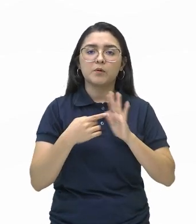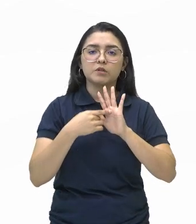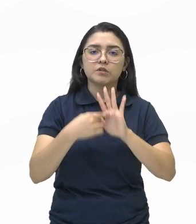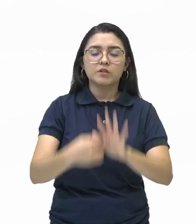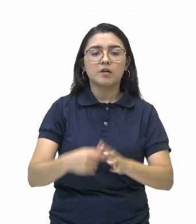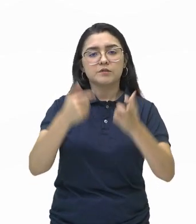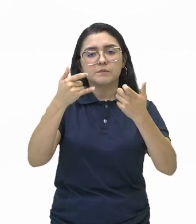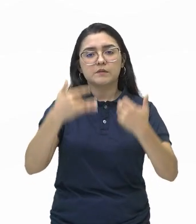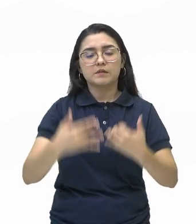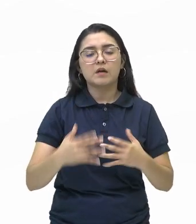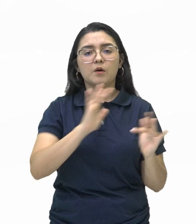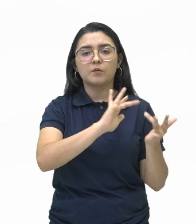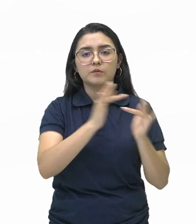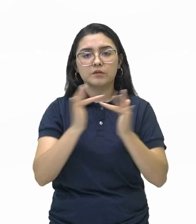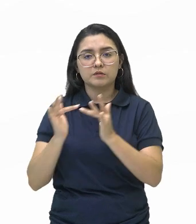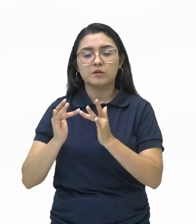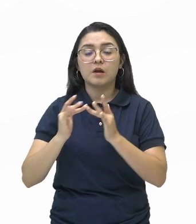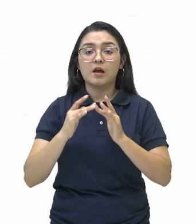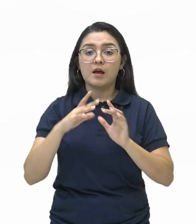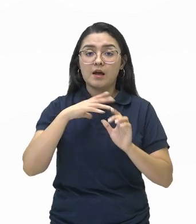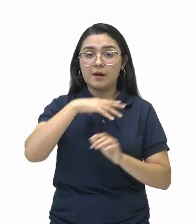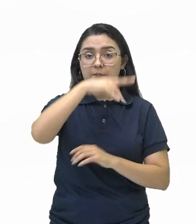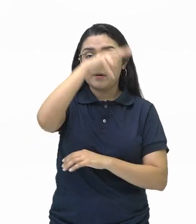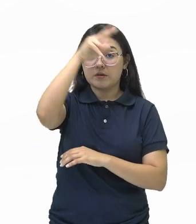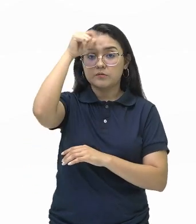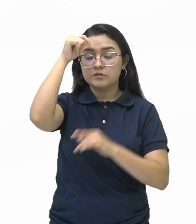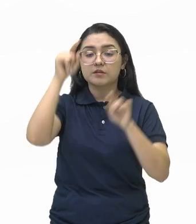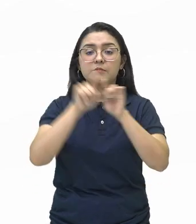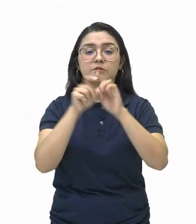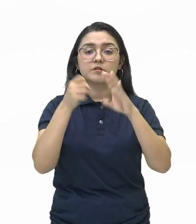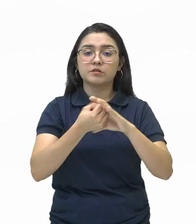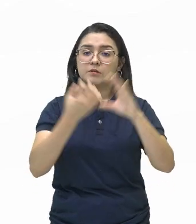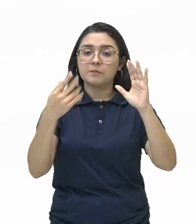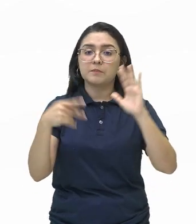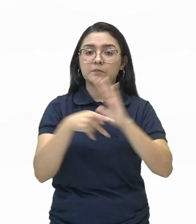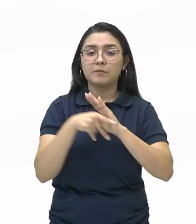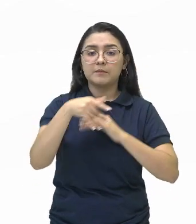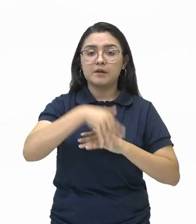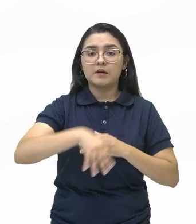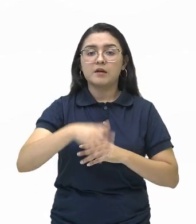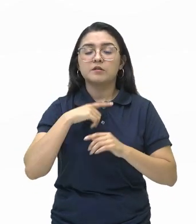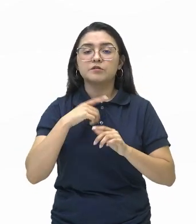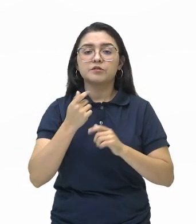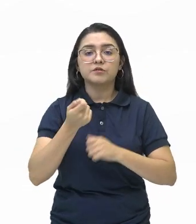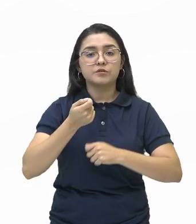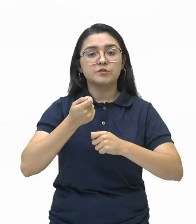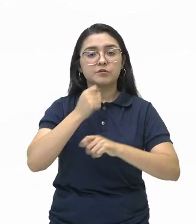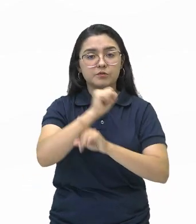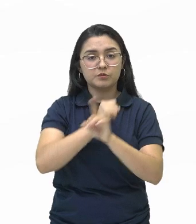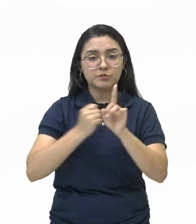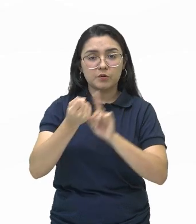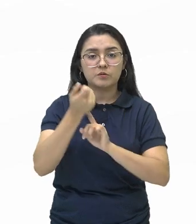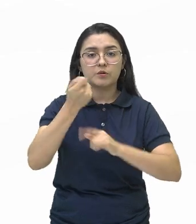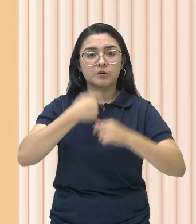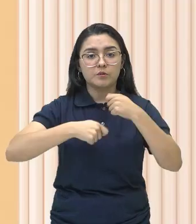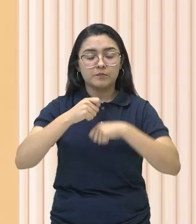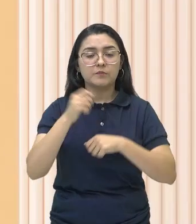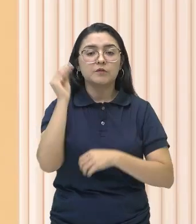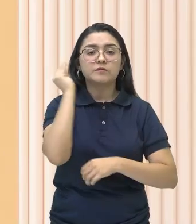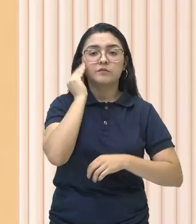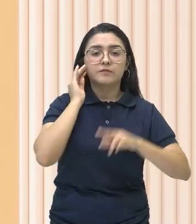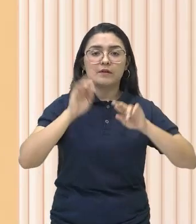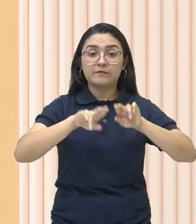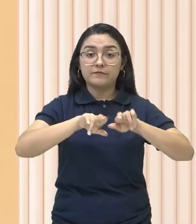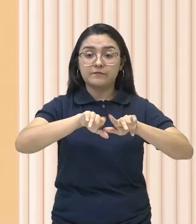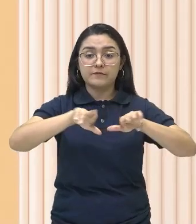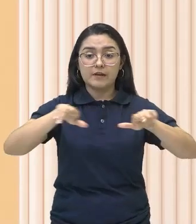contextualização sobre o Amazonas e as suas particularidades socioeconômicas. Nós vimos ali a diversidade de